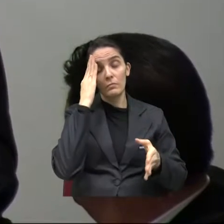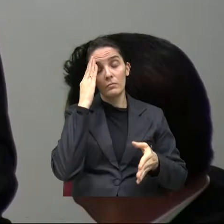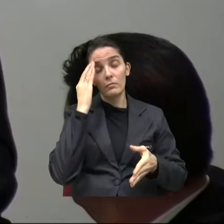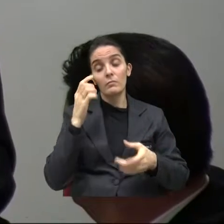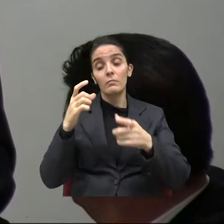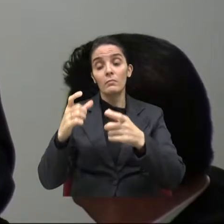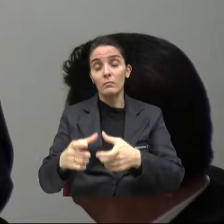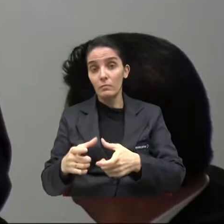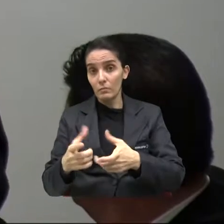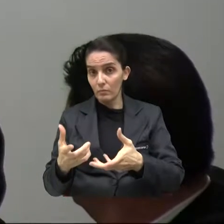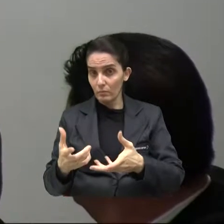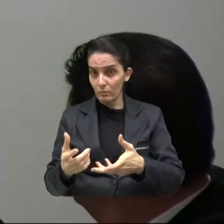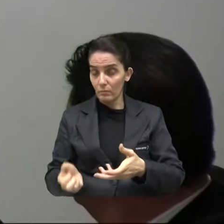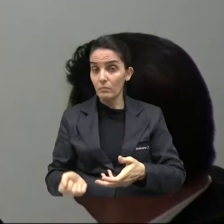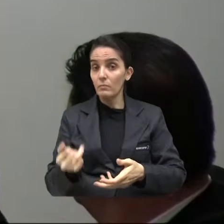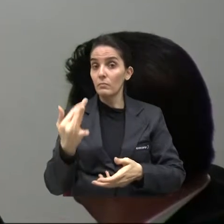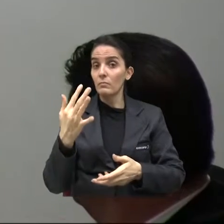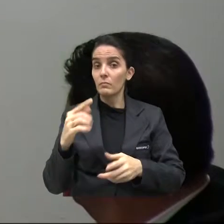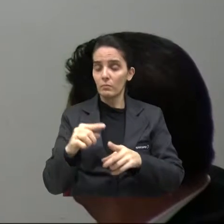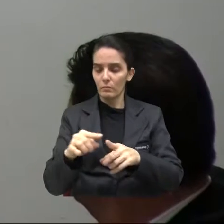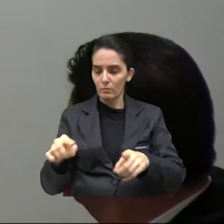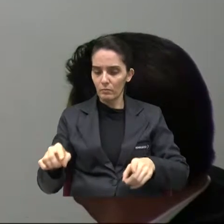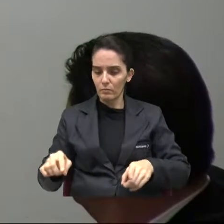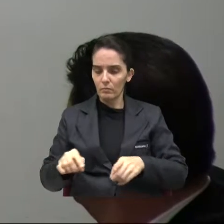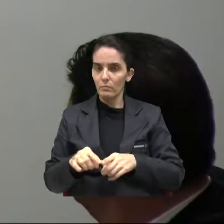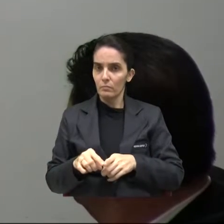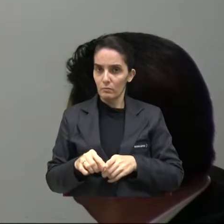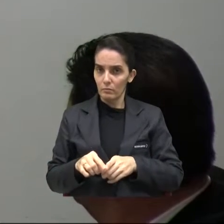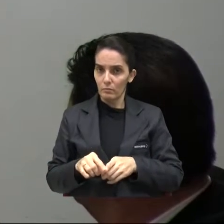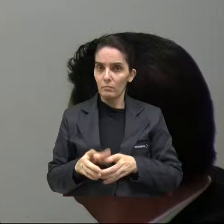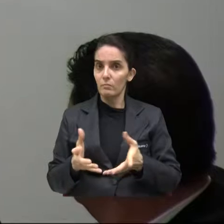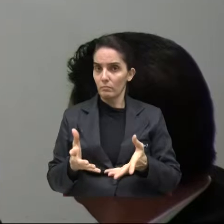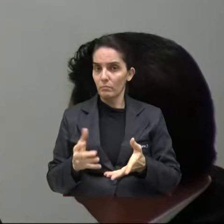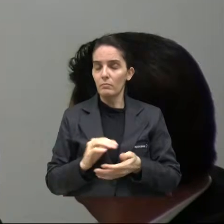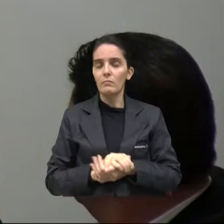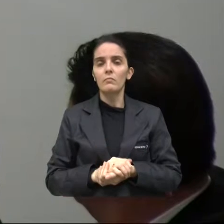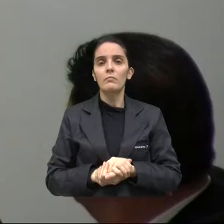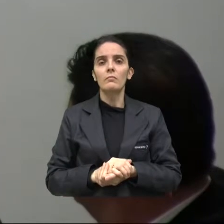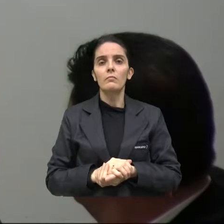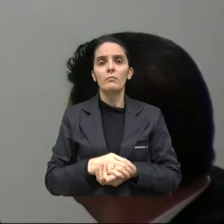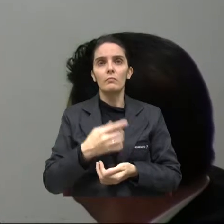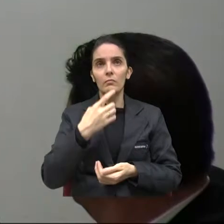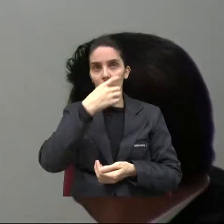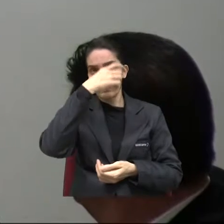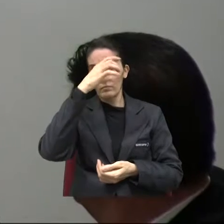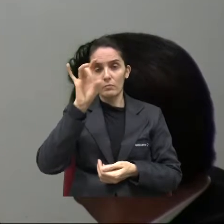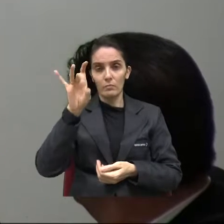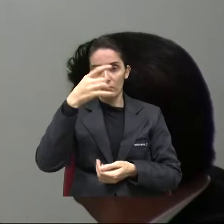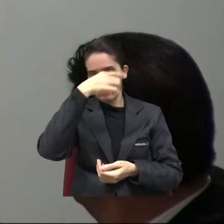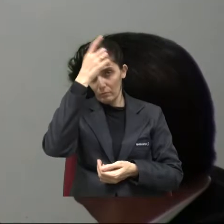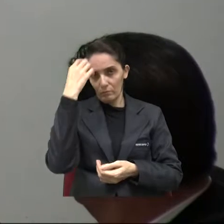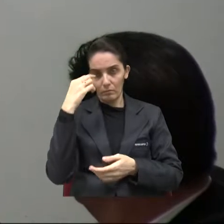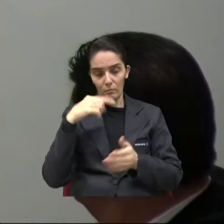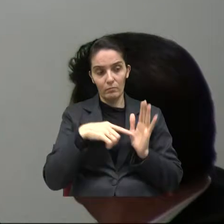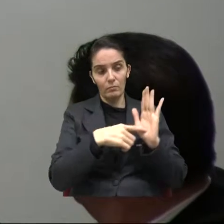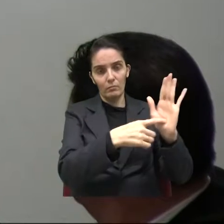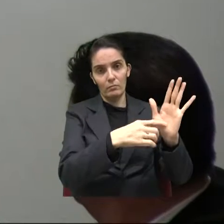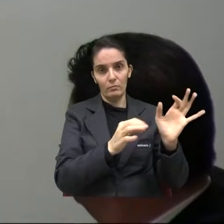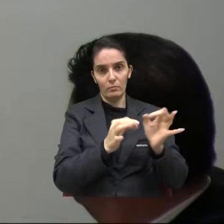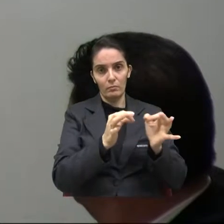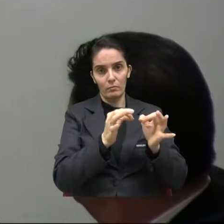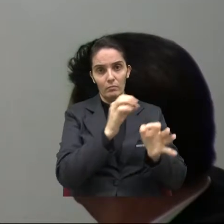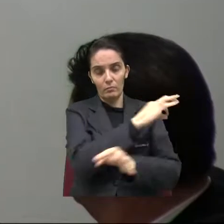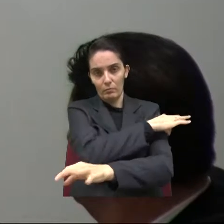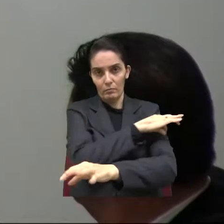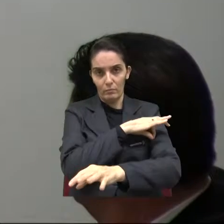ser, quanto vai custar o metro cúbico. Eu levei um projeto aqui da Prefeitura de Limeira